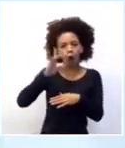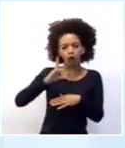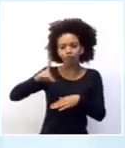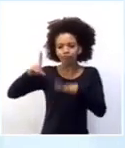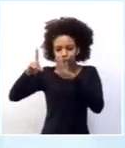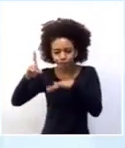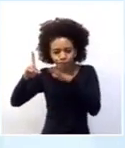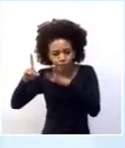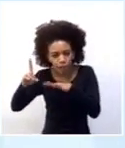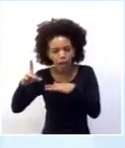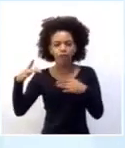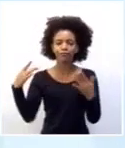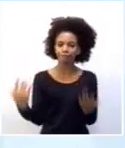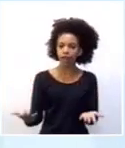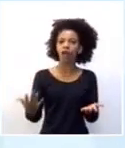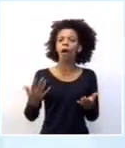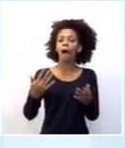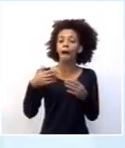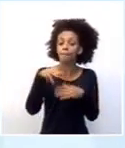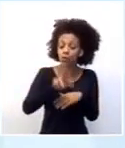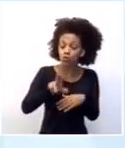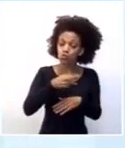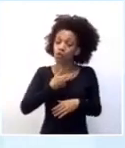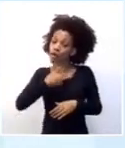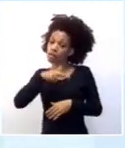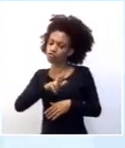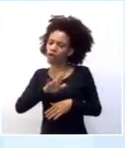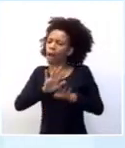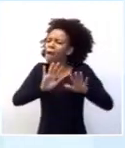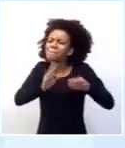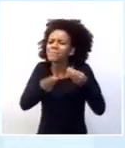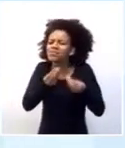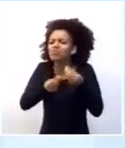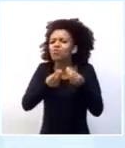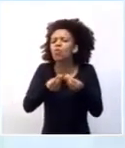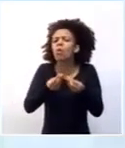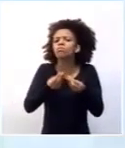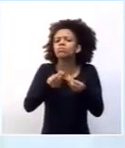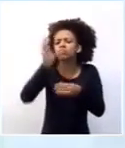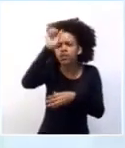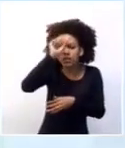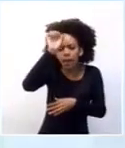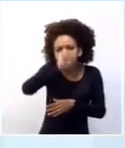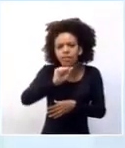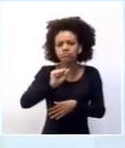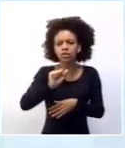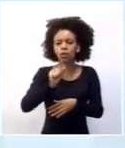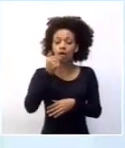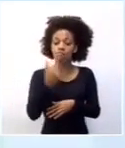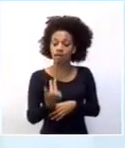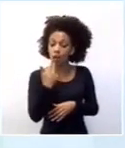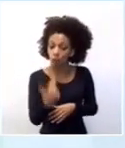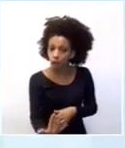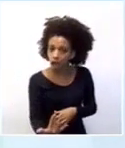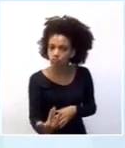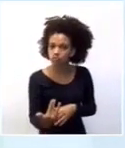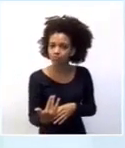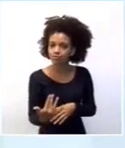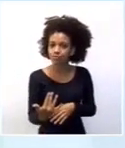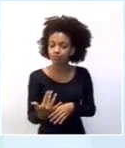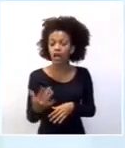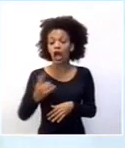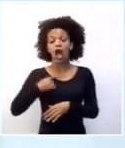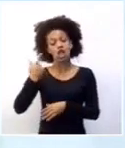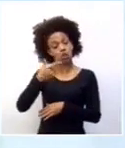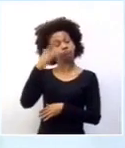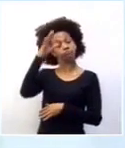um uso religioso, tá? Como que a gente aprendeu a respeito dessas linguagens? Nós aprendemos